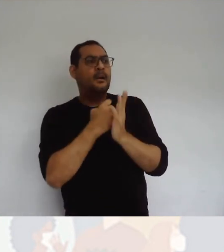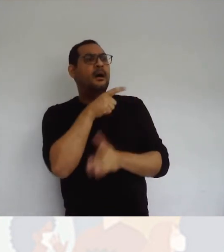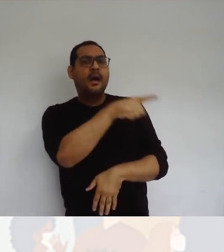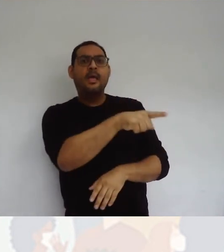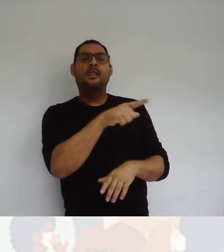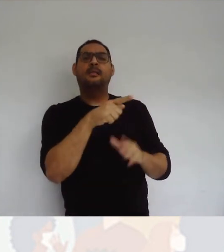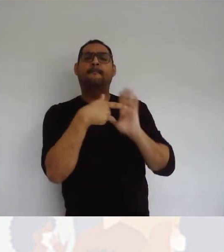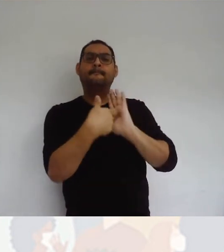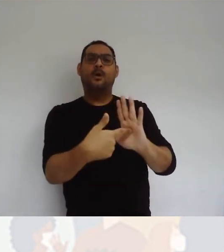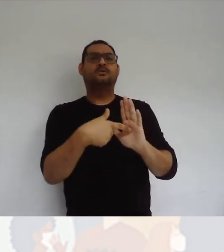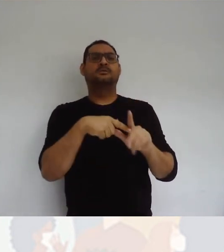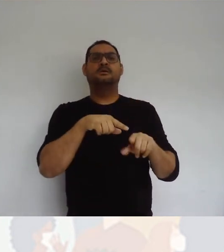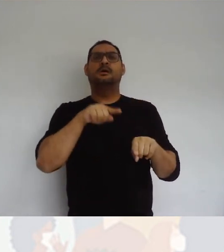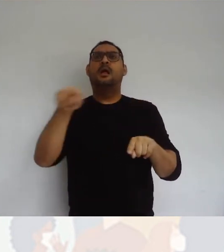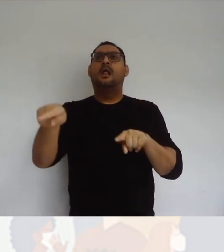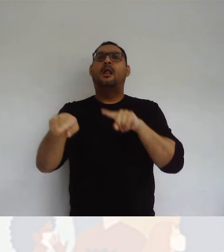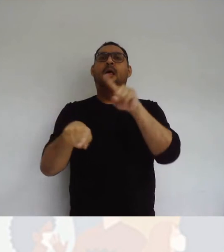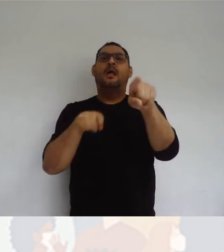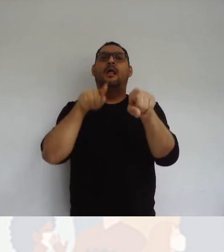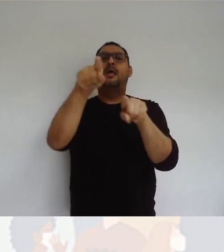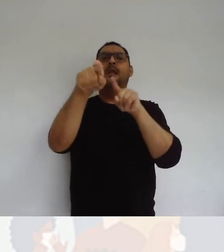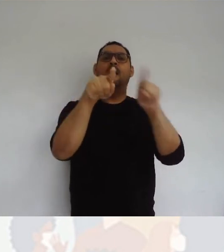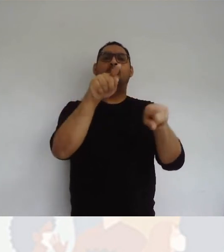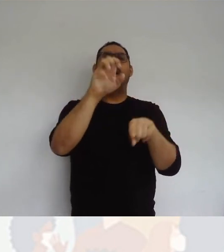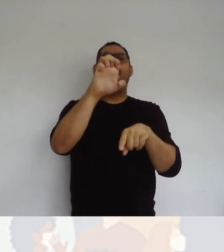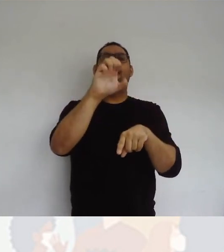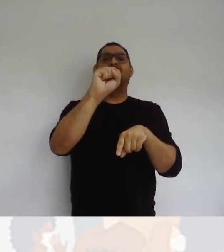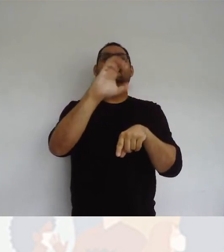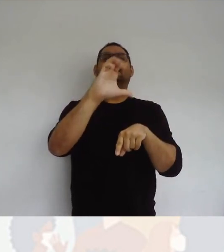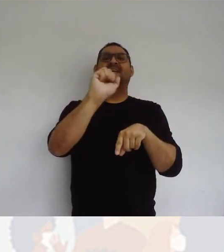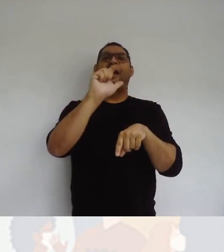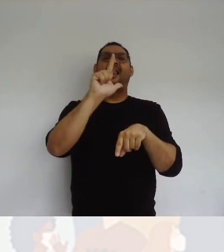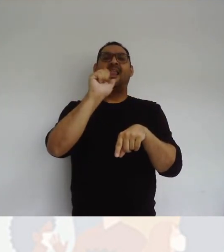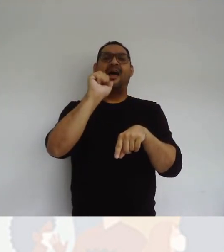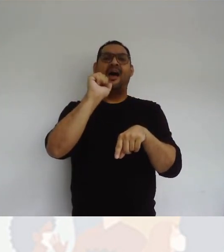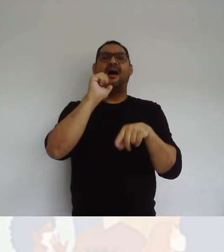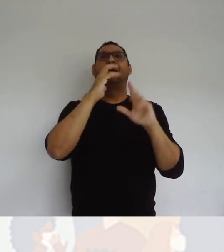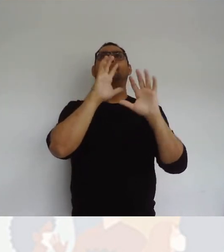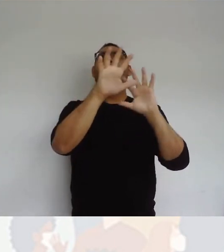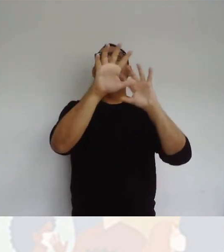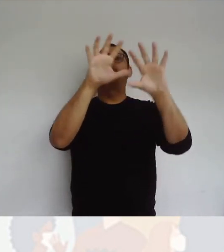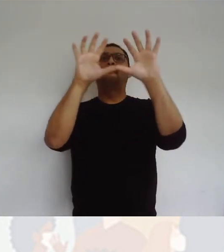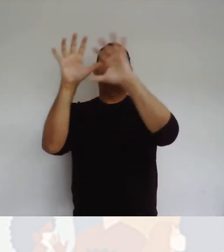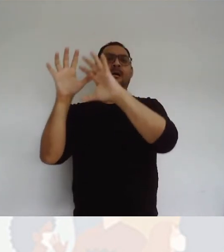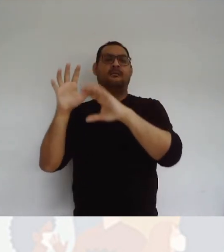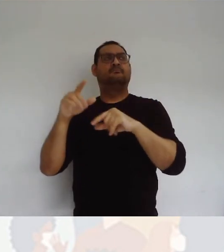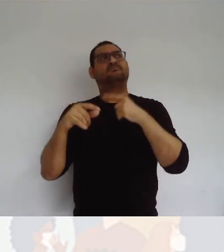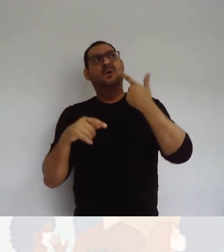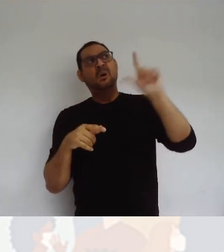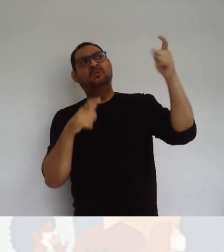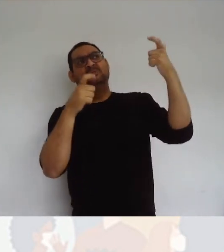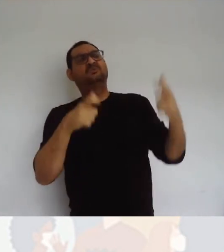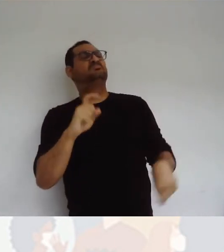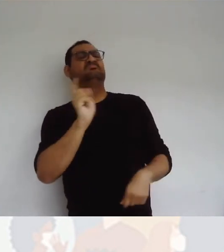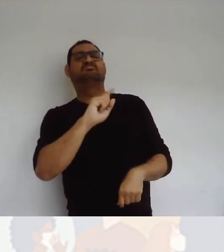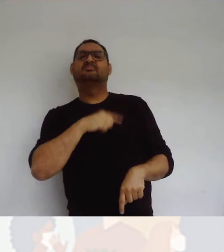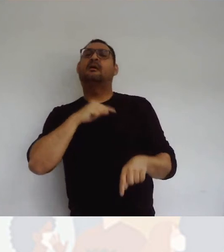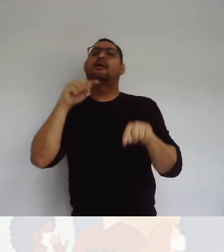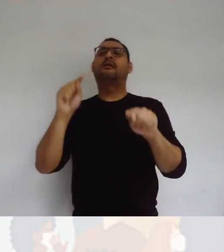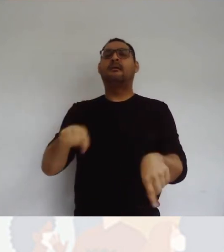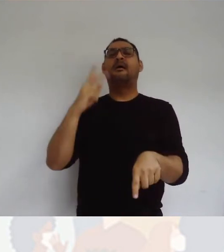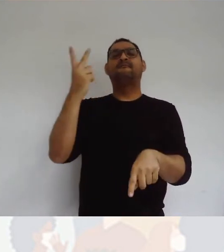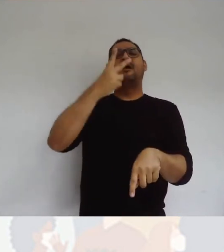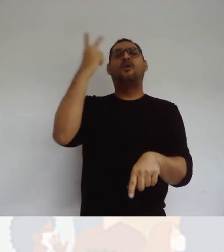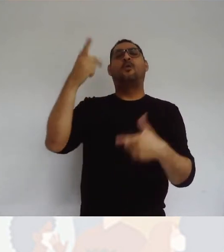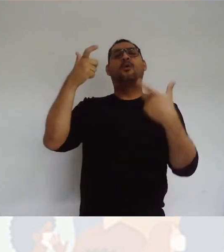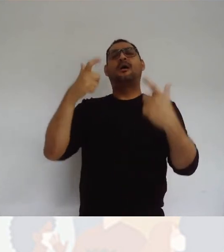sobre aquele espaço completamente diferenciadas em relação a outros lugares da cidade. O que aquilo valia